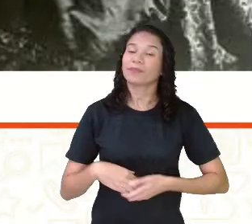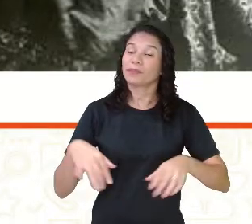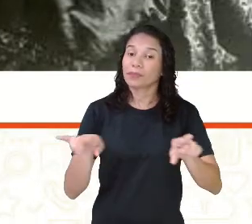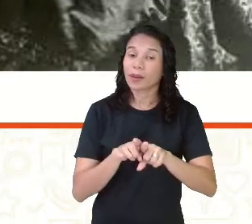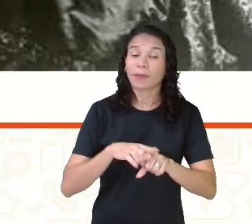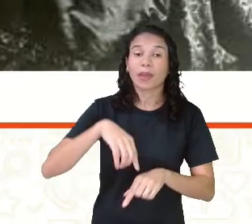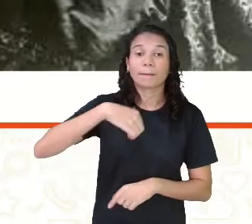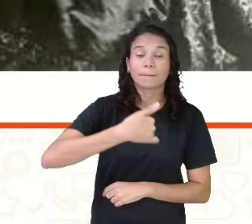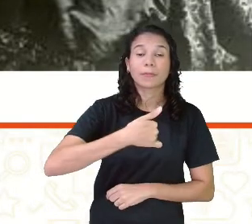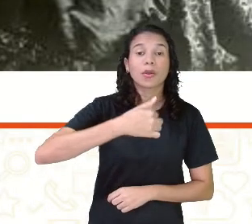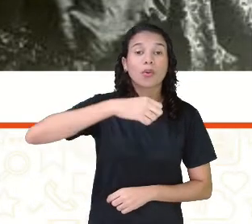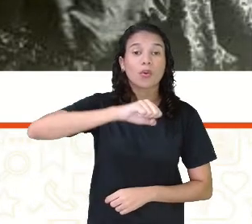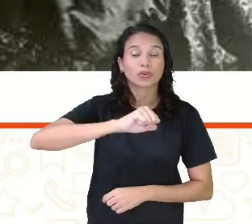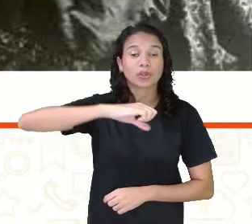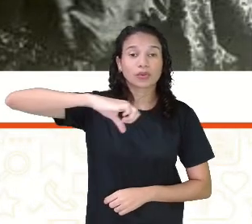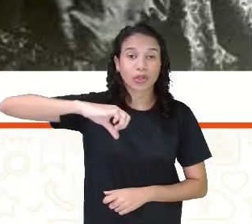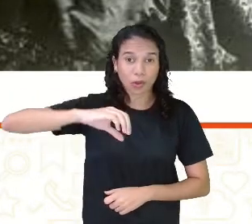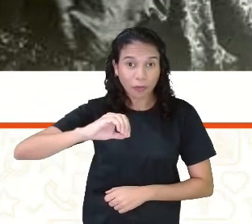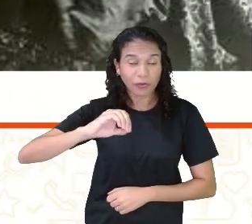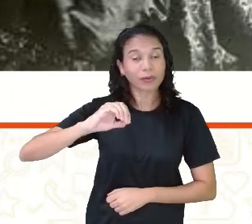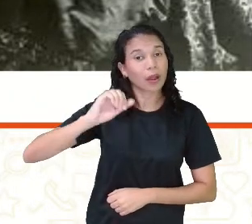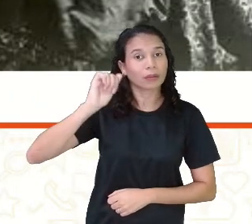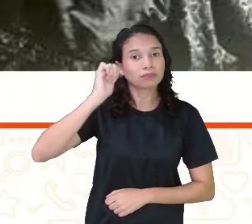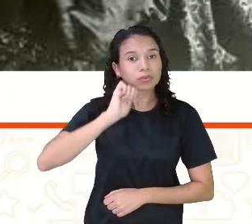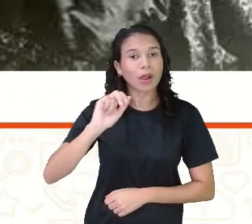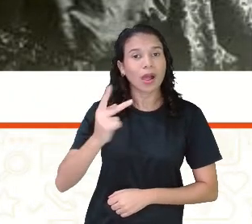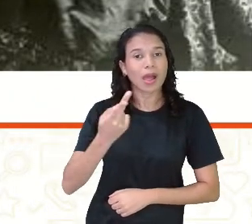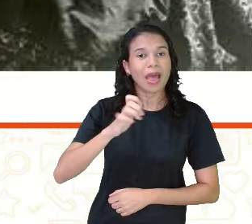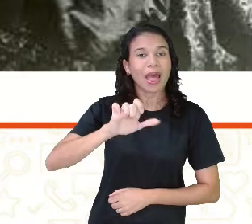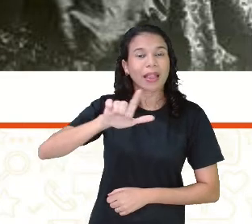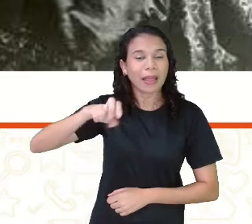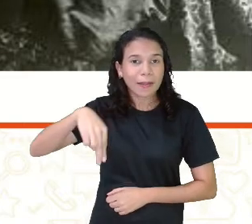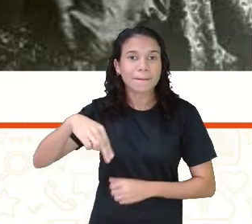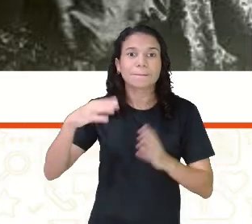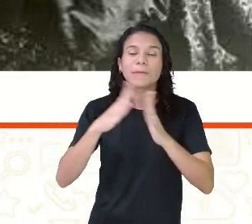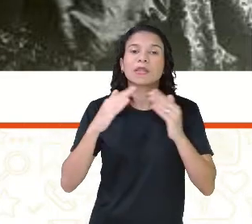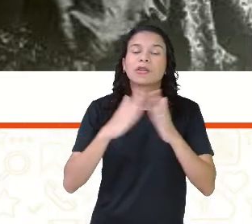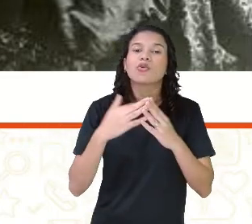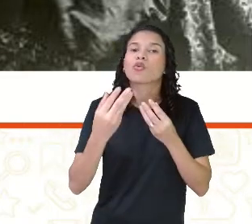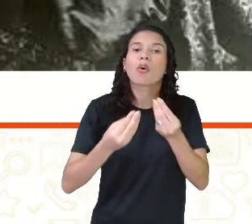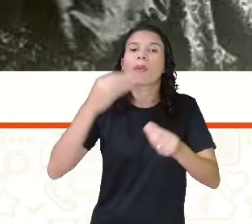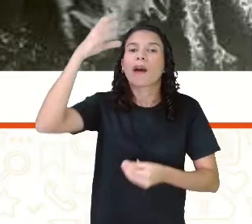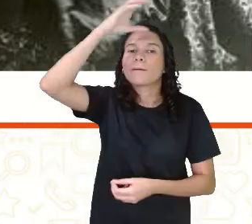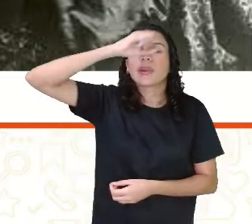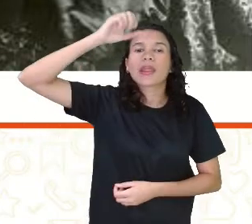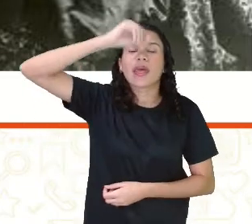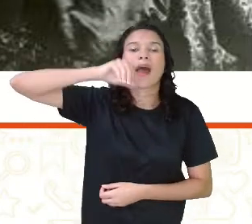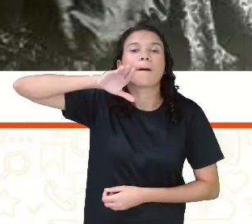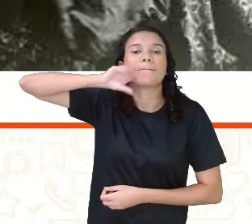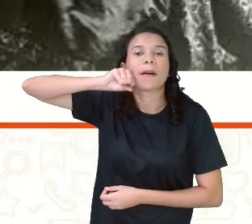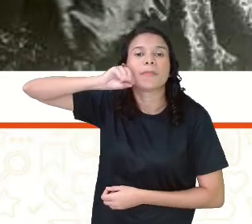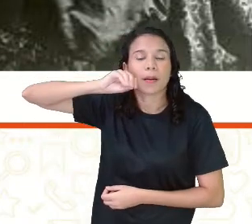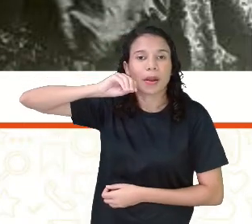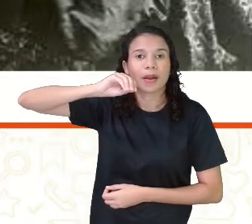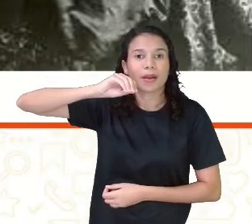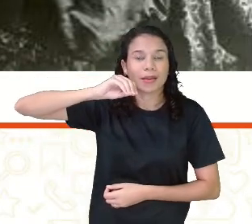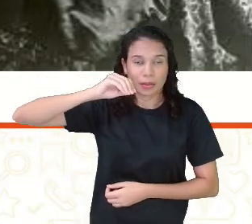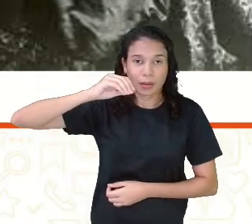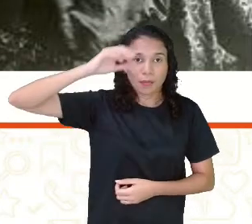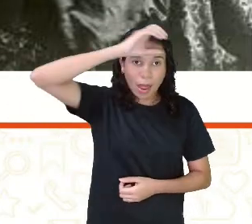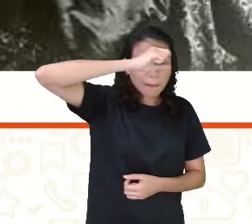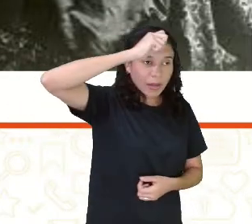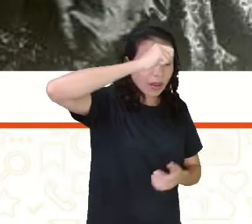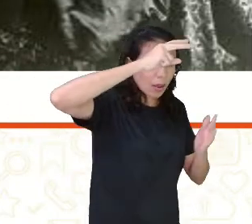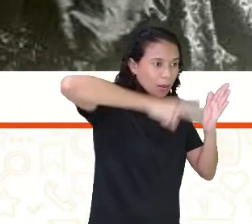Em 1890, Helen pediu à sua professora para aprender a falar. Né? Então, além de conseguir aprender a